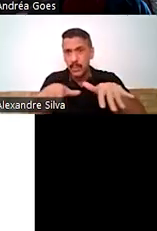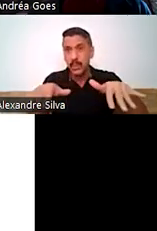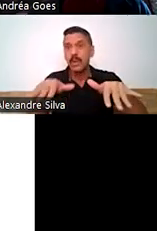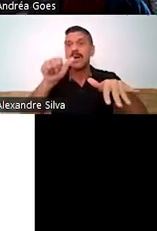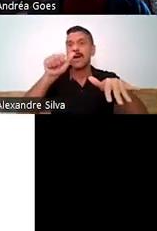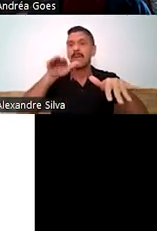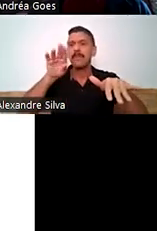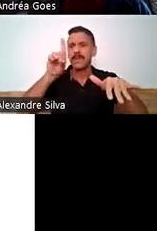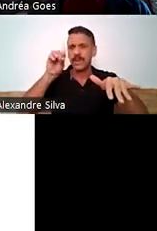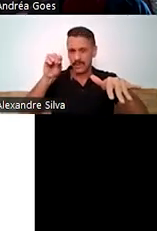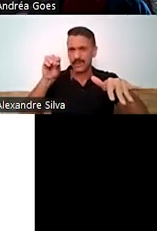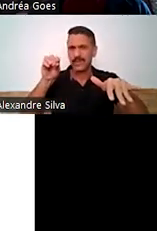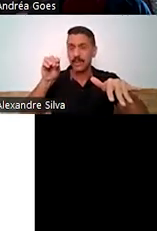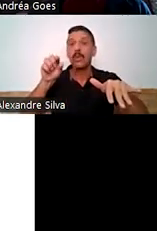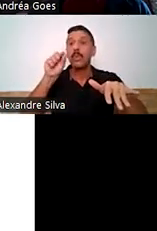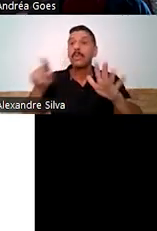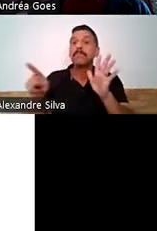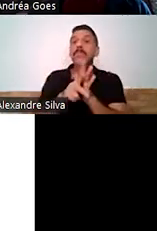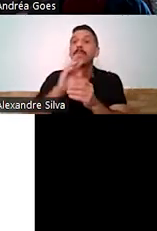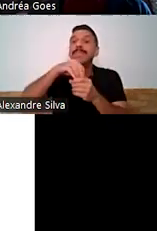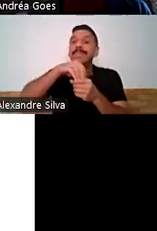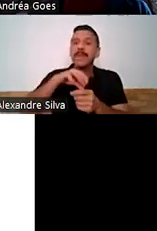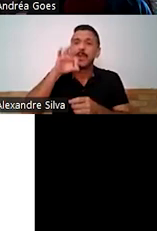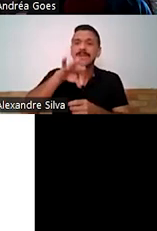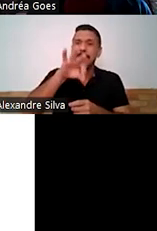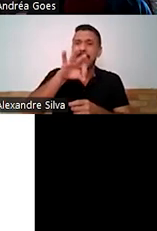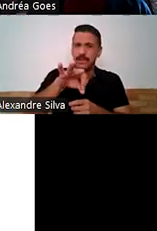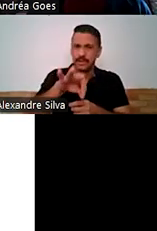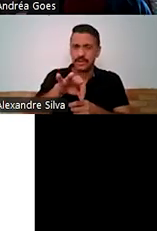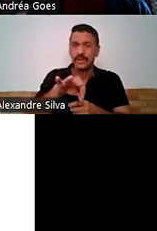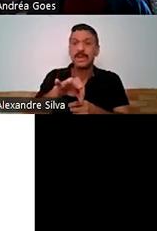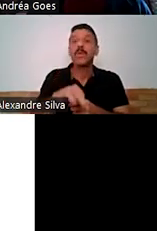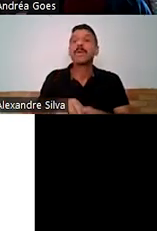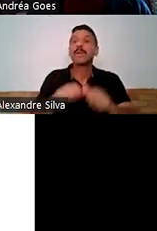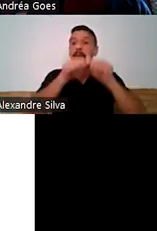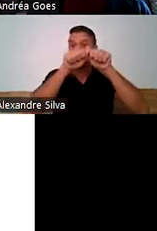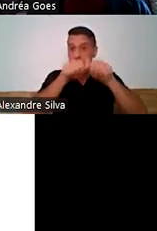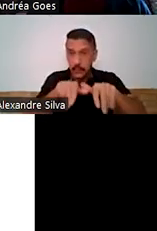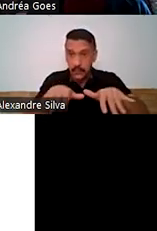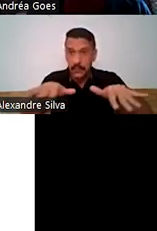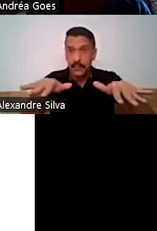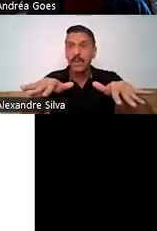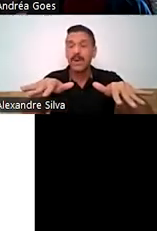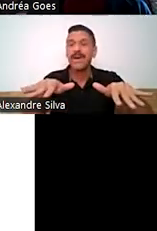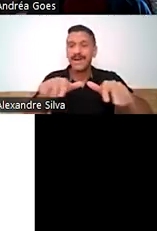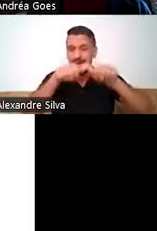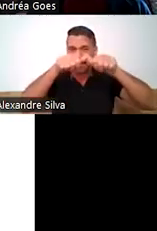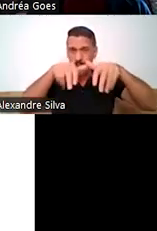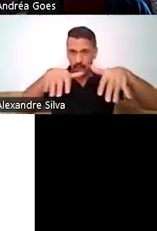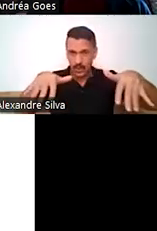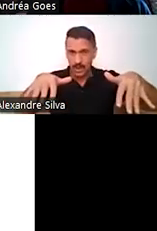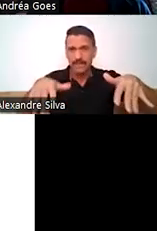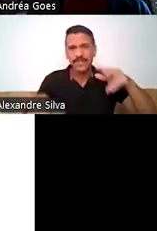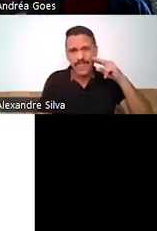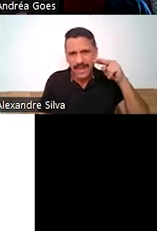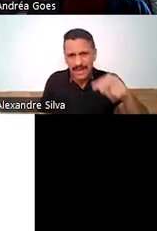das moléculas de amido presentes na semente da ervilha. Então, quando ela faz essa ramificação aqui, então vocês veem,